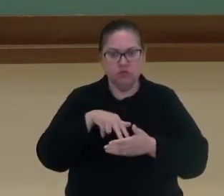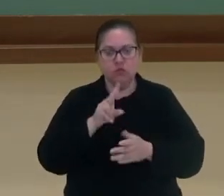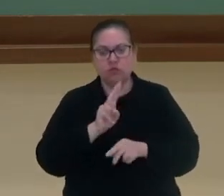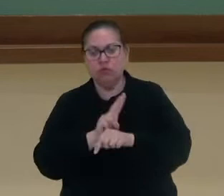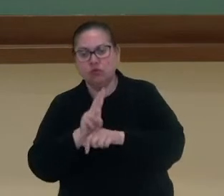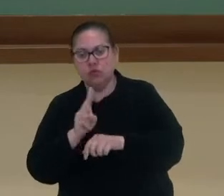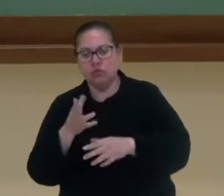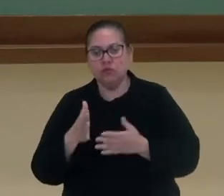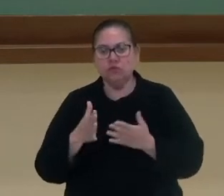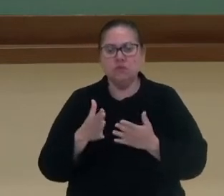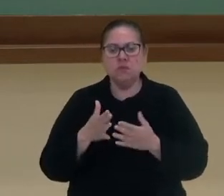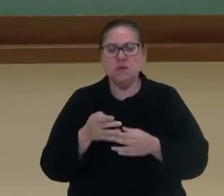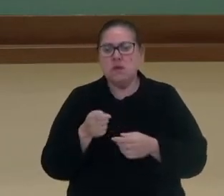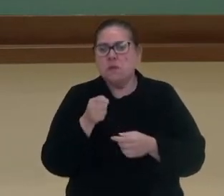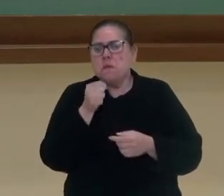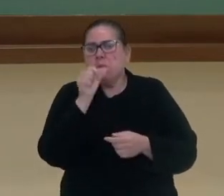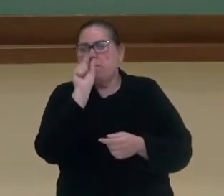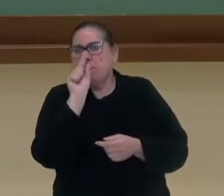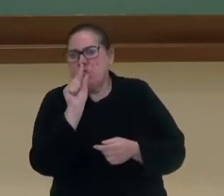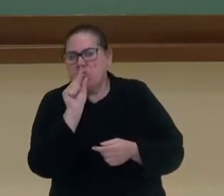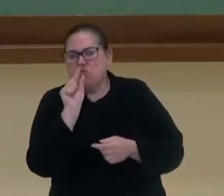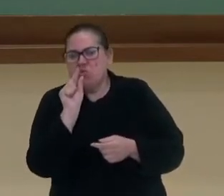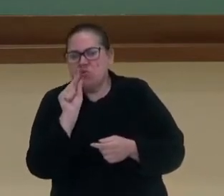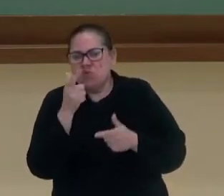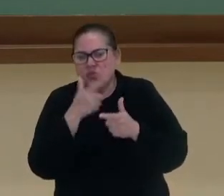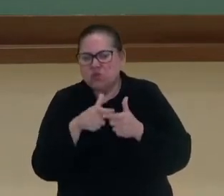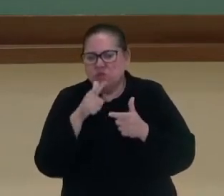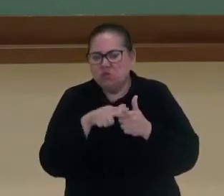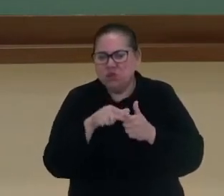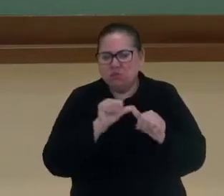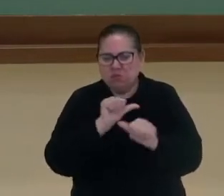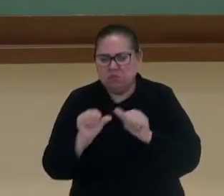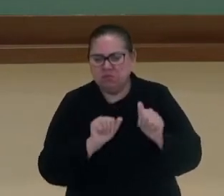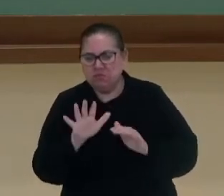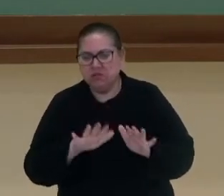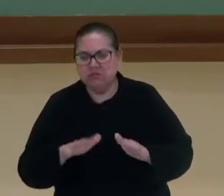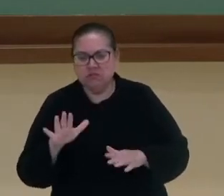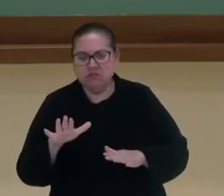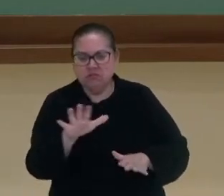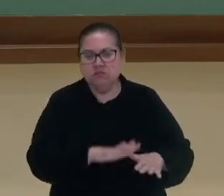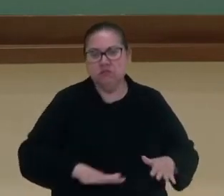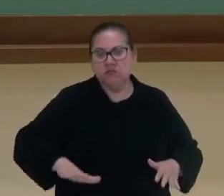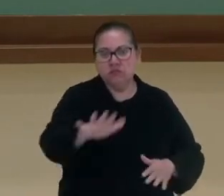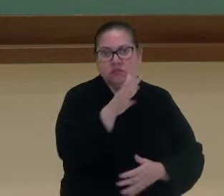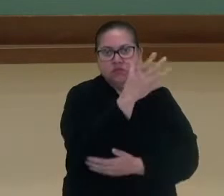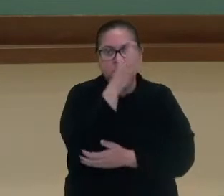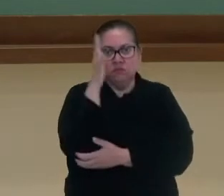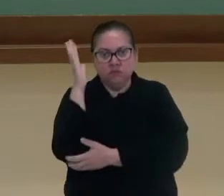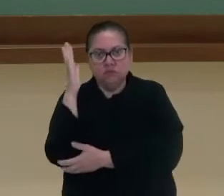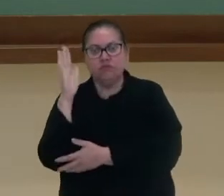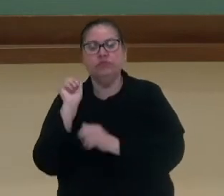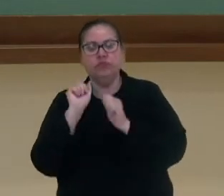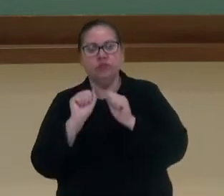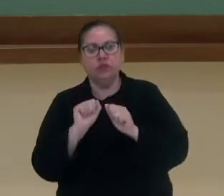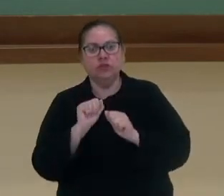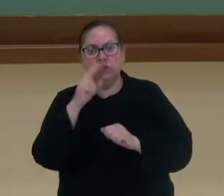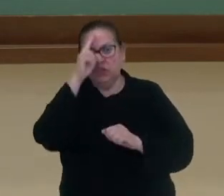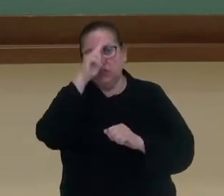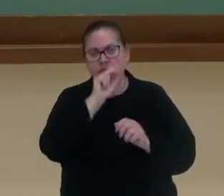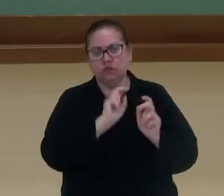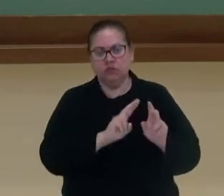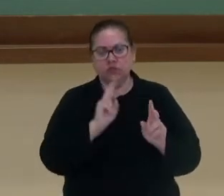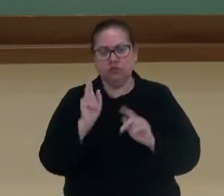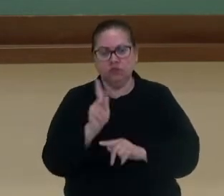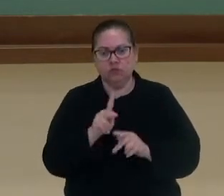para eu causar o mínimo de modificação naquele ambiente possível. Lembra que a professora falou